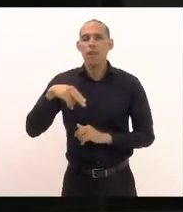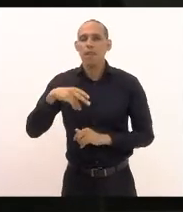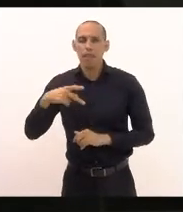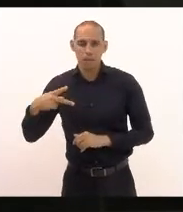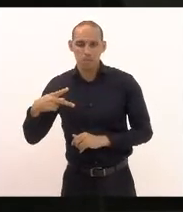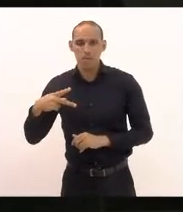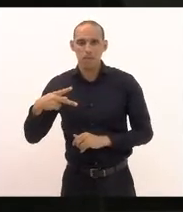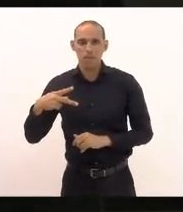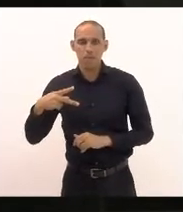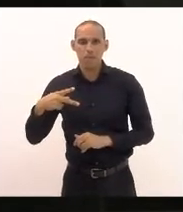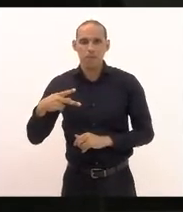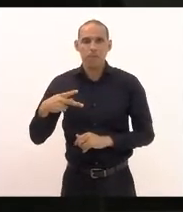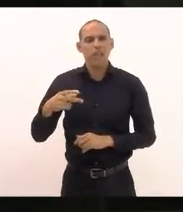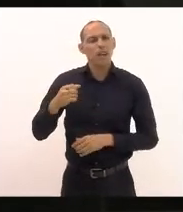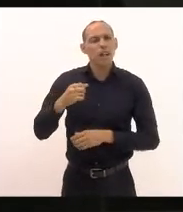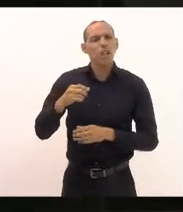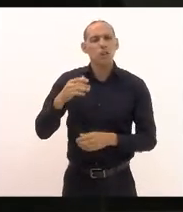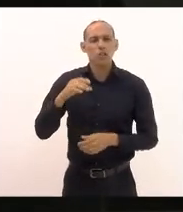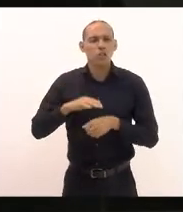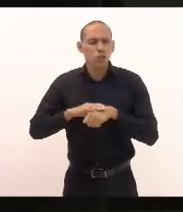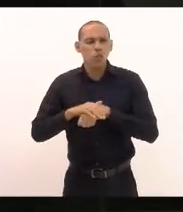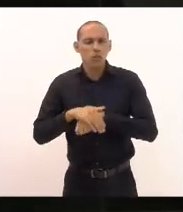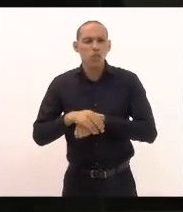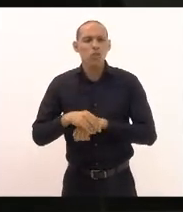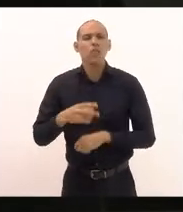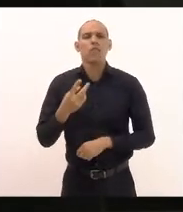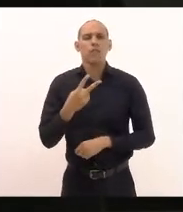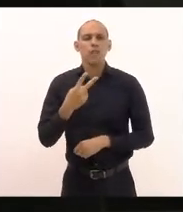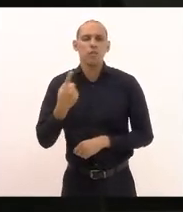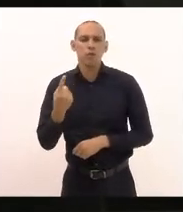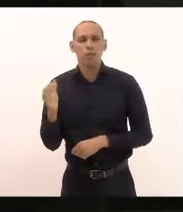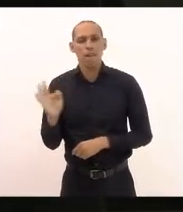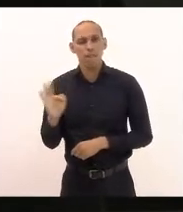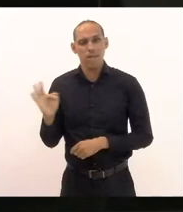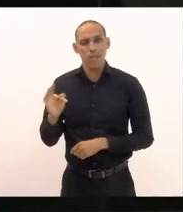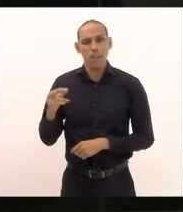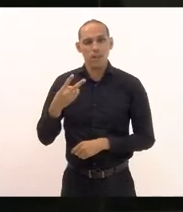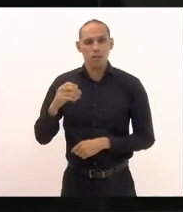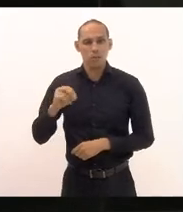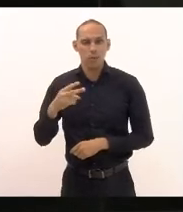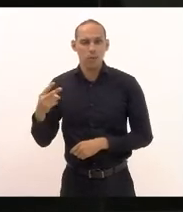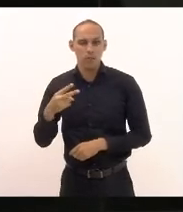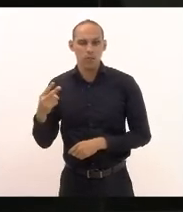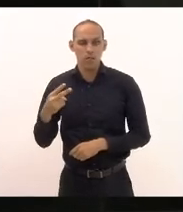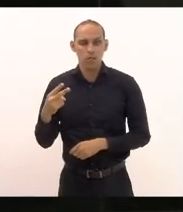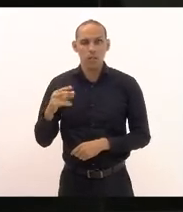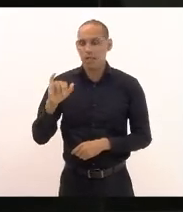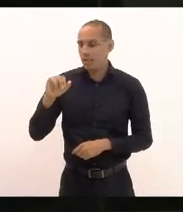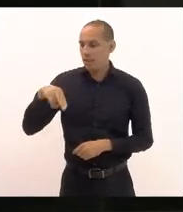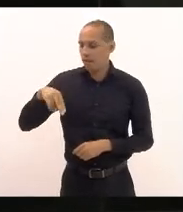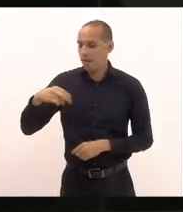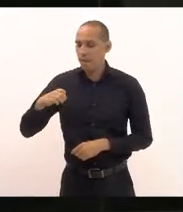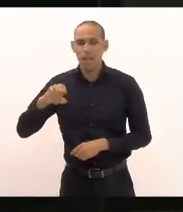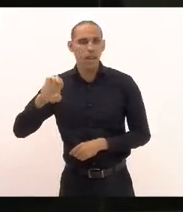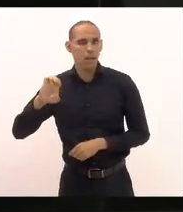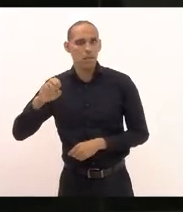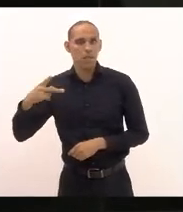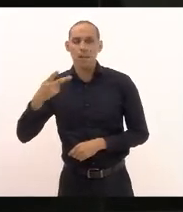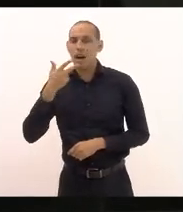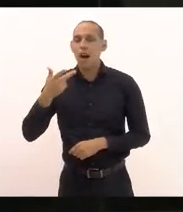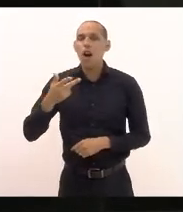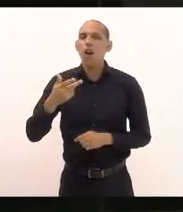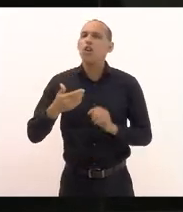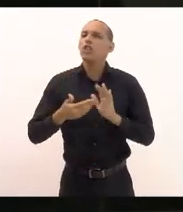de fevereiro de 2022, foi divulgada uma decisão do INEP de excluir o acesso às informações